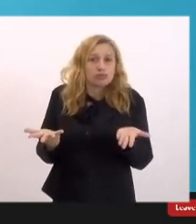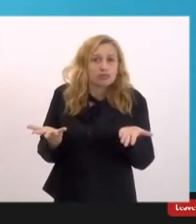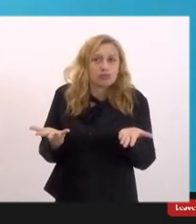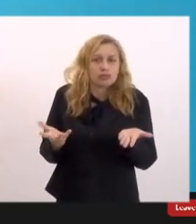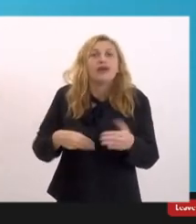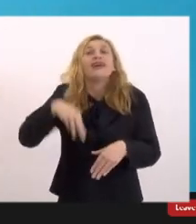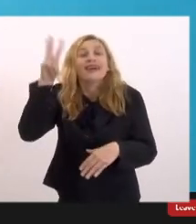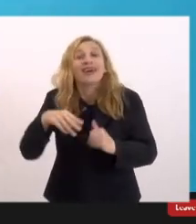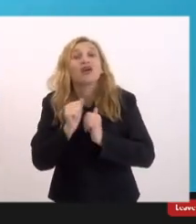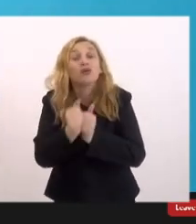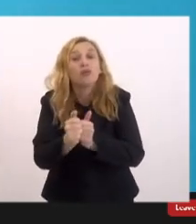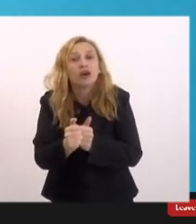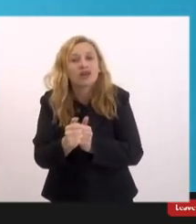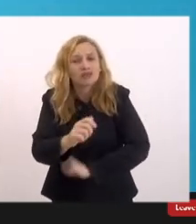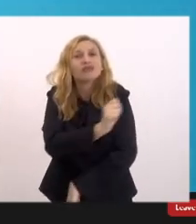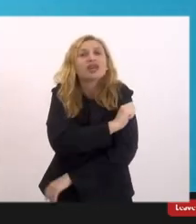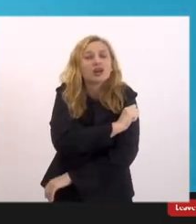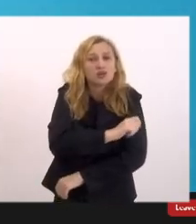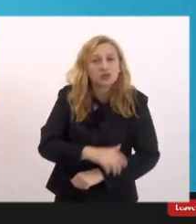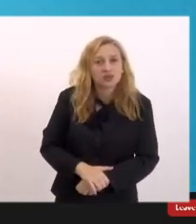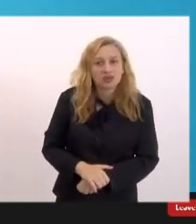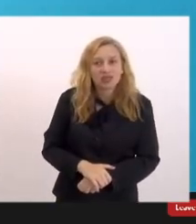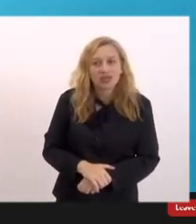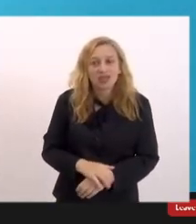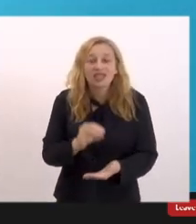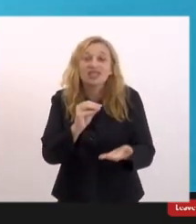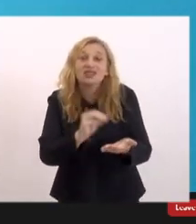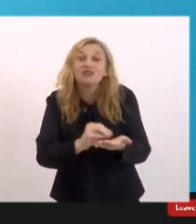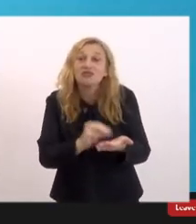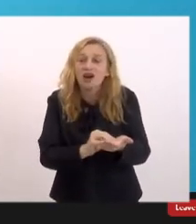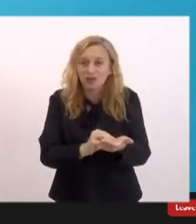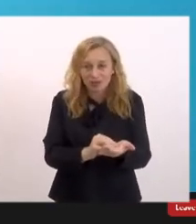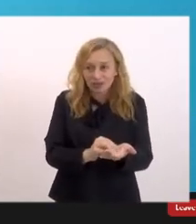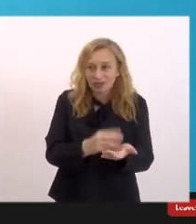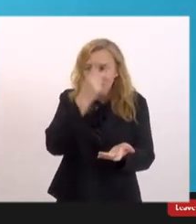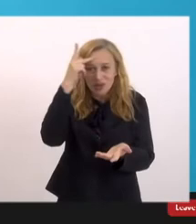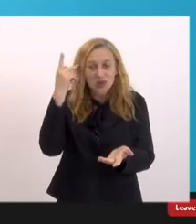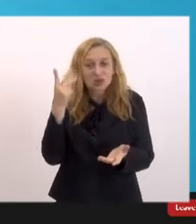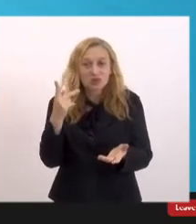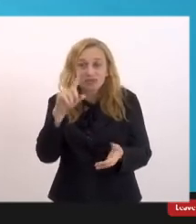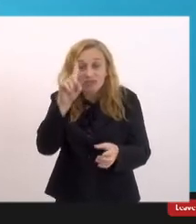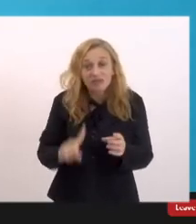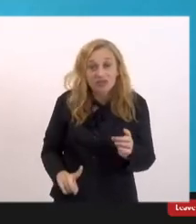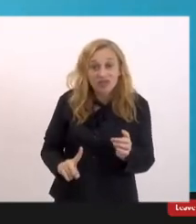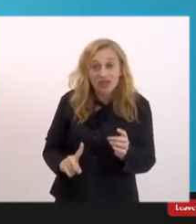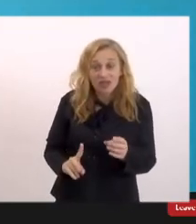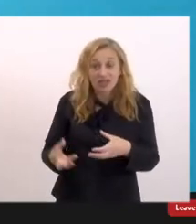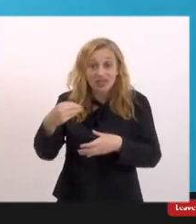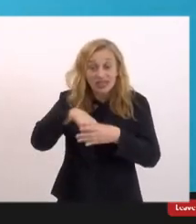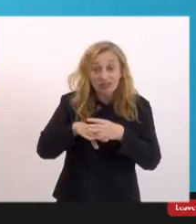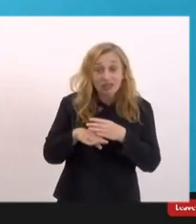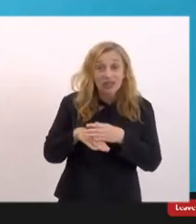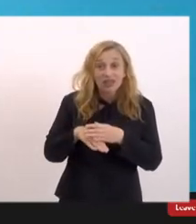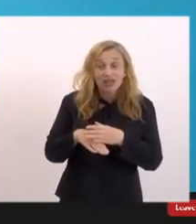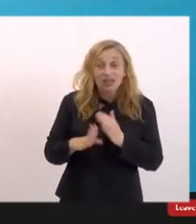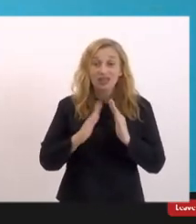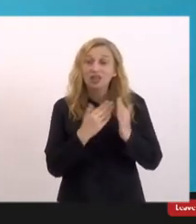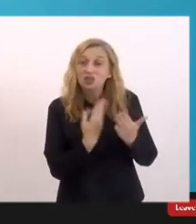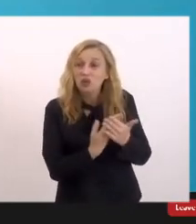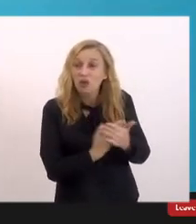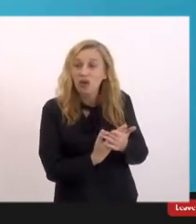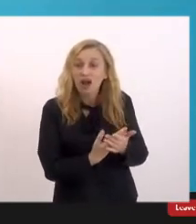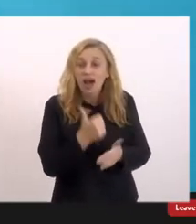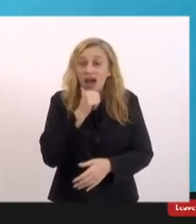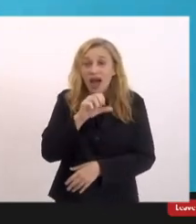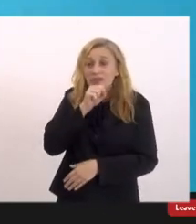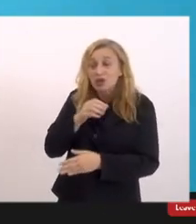que acompanha esses alunos, essa evasão escolar das pessoas com deficiência? Porque como não há transição, as mães, quando